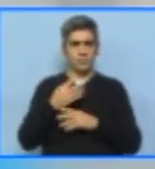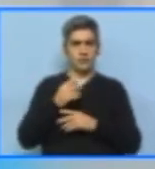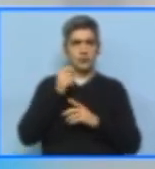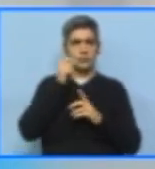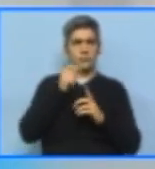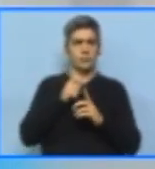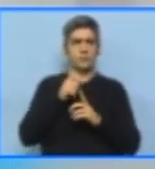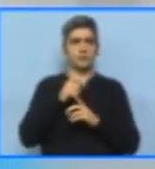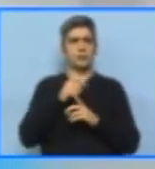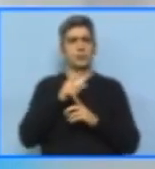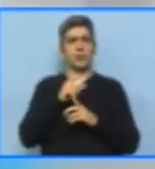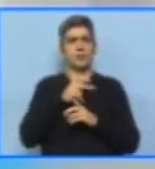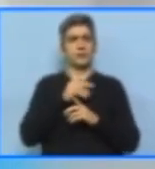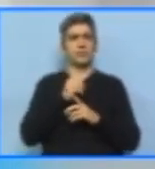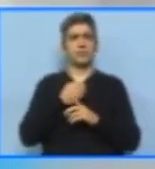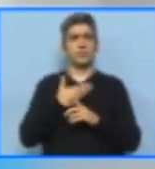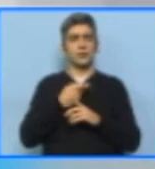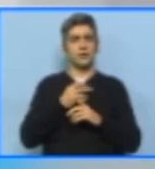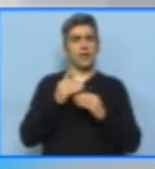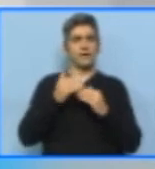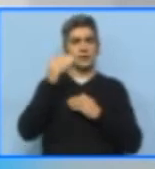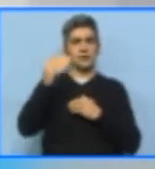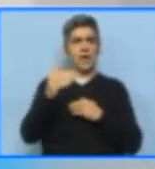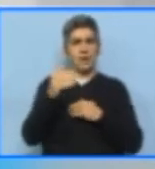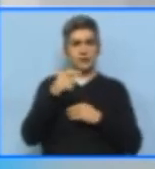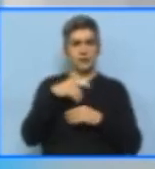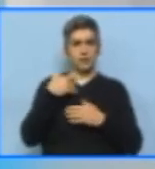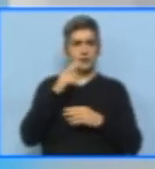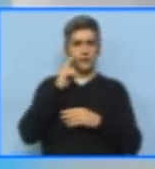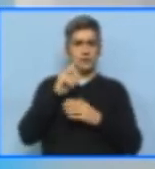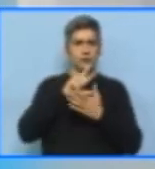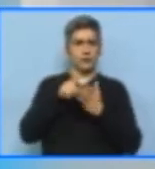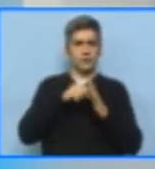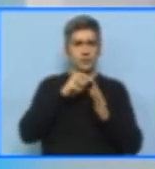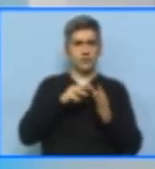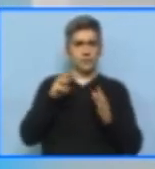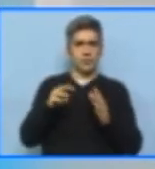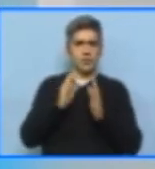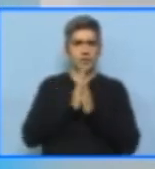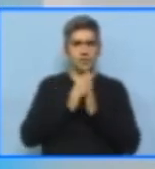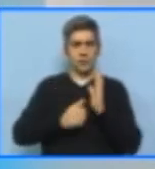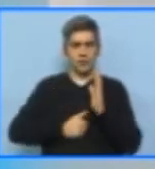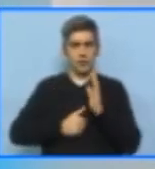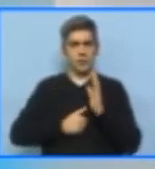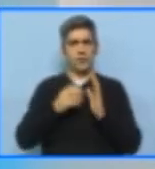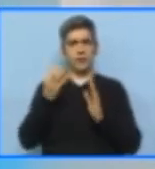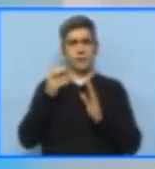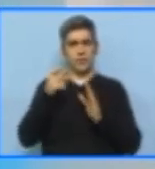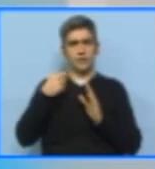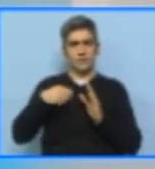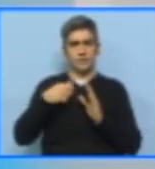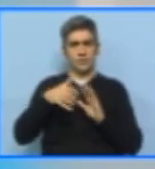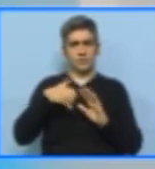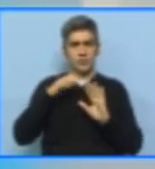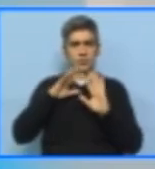Lopes da Cruz foi um homem avançado para o seu tempo e ele tinha um projeto multimédia para a Igreja Católica. Aliás, ele foi Presidente da